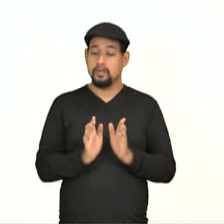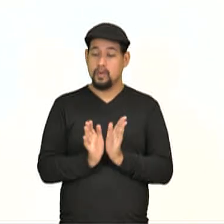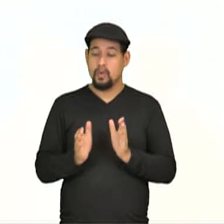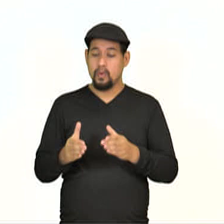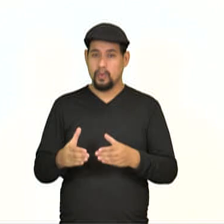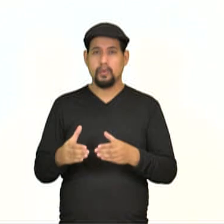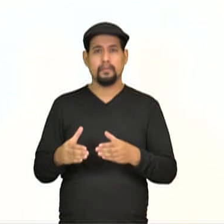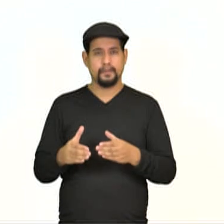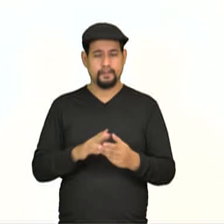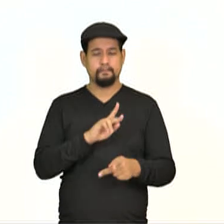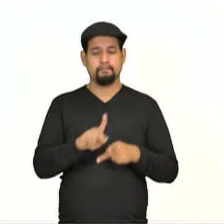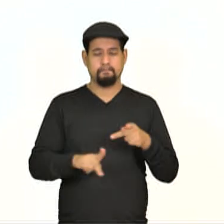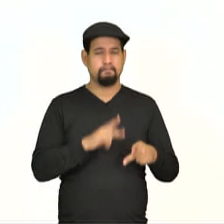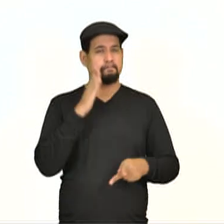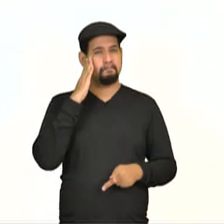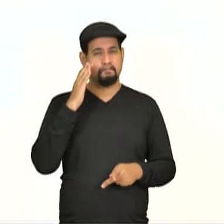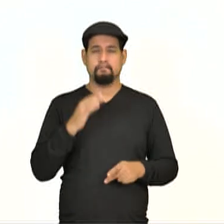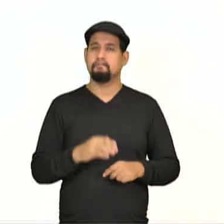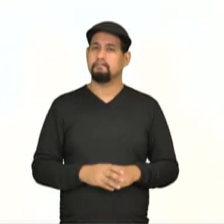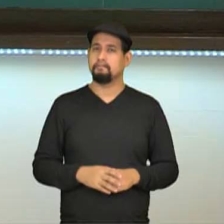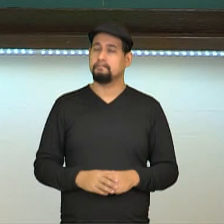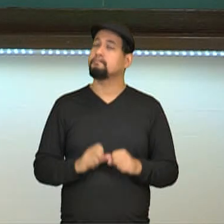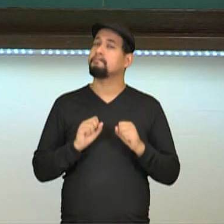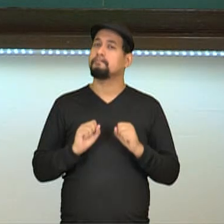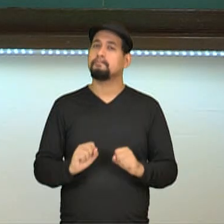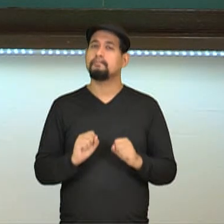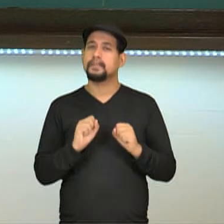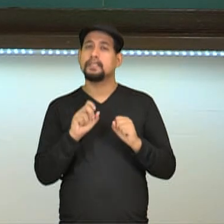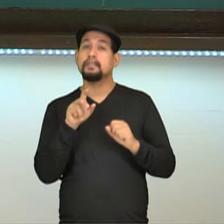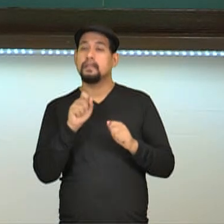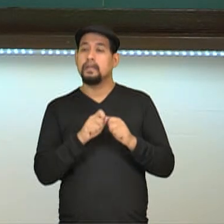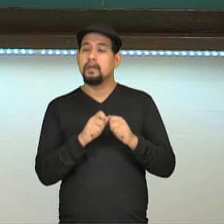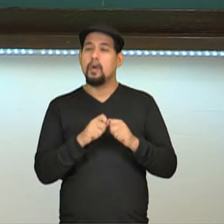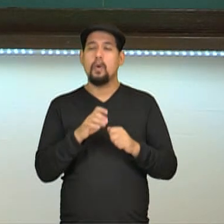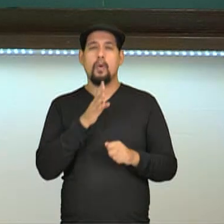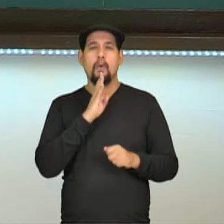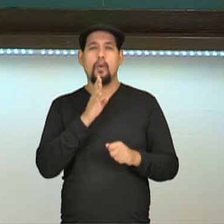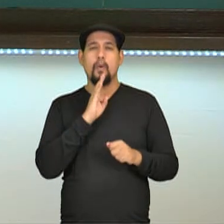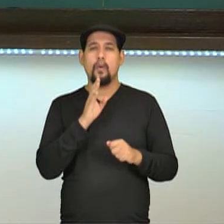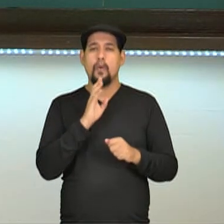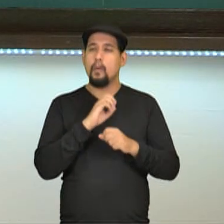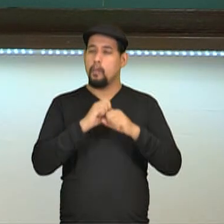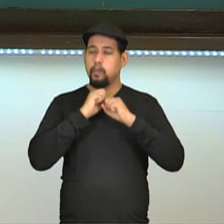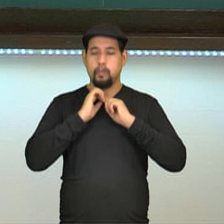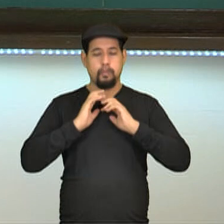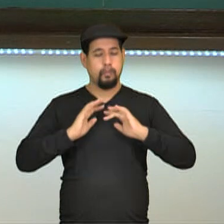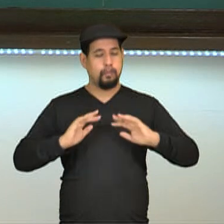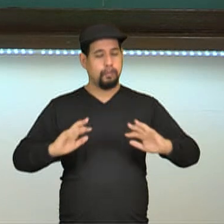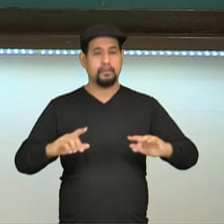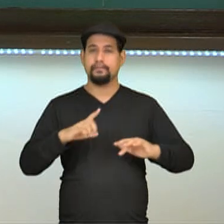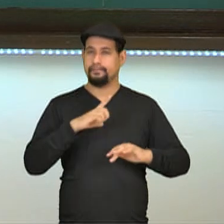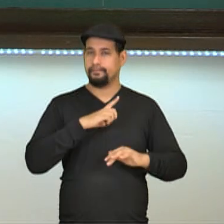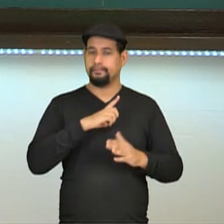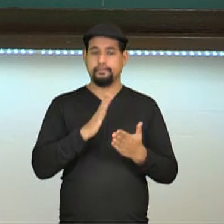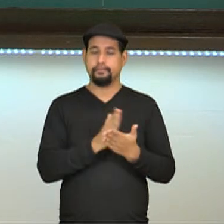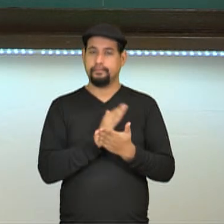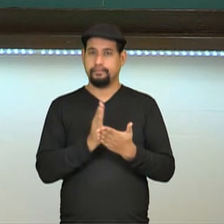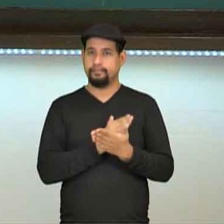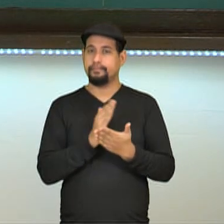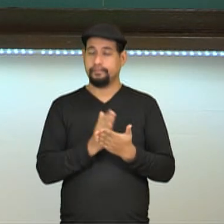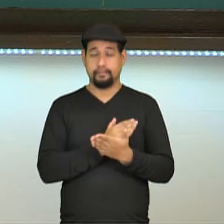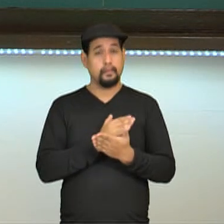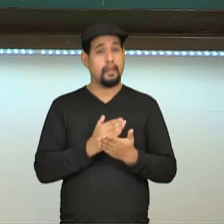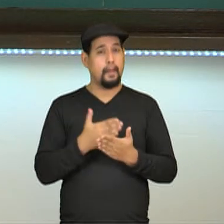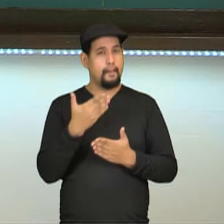parcela da população que sabia ler poderia disseminar esse conhecimento que estavam nesses livros. Então, por isso,